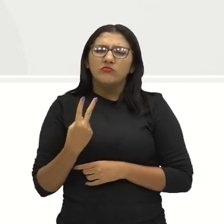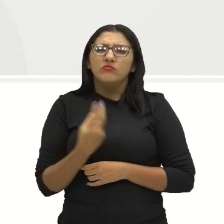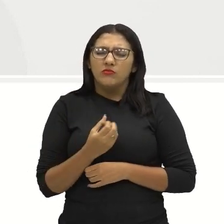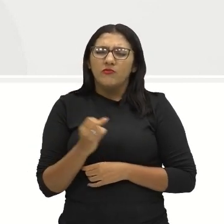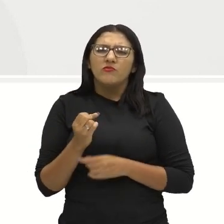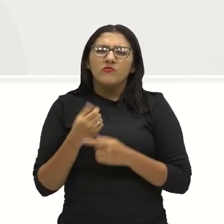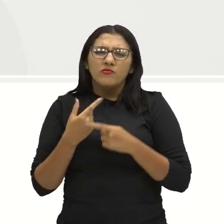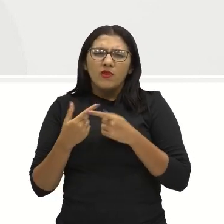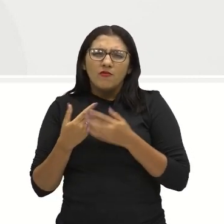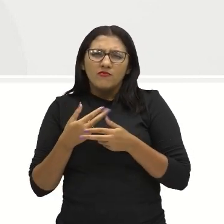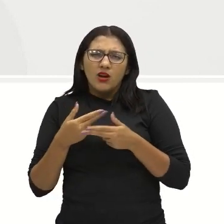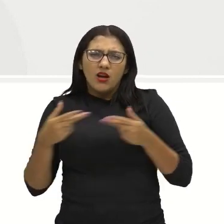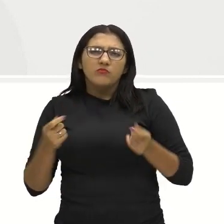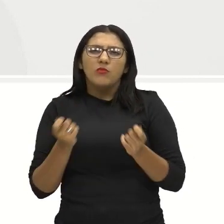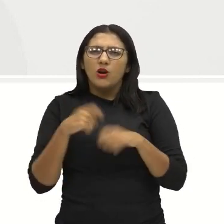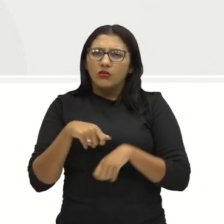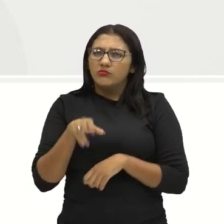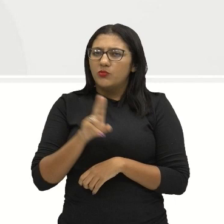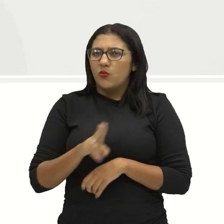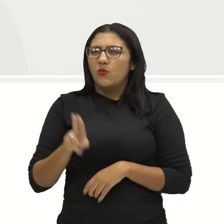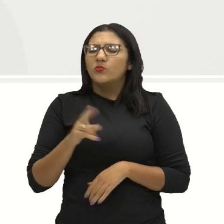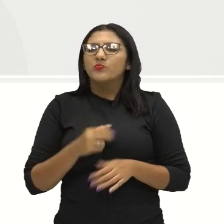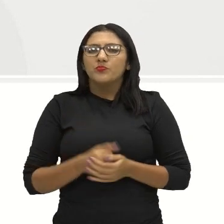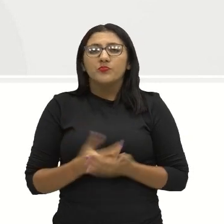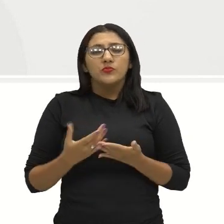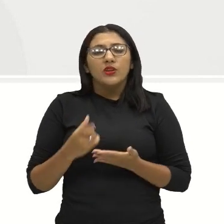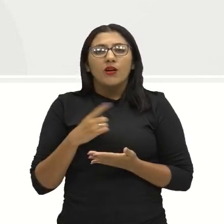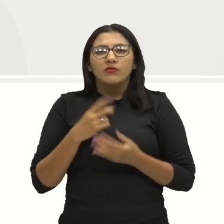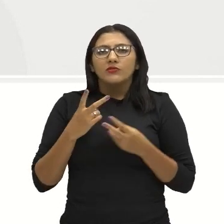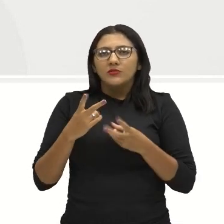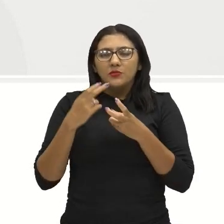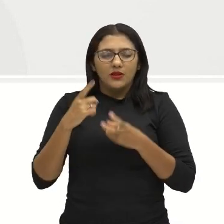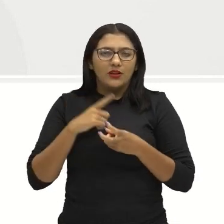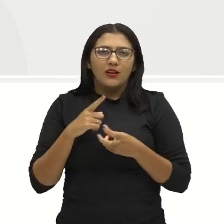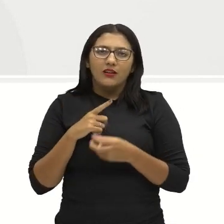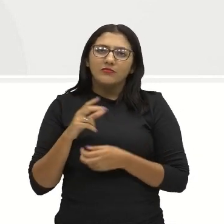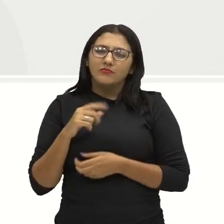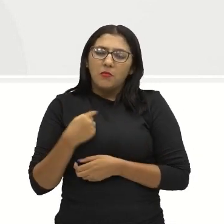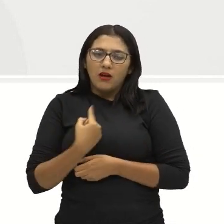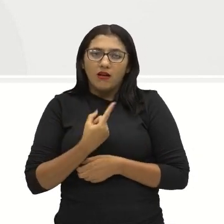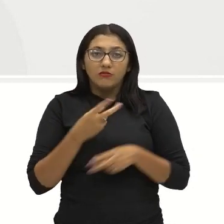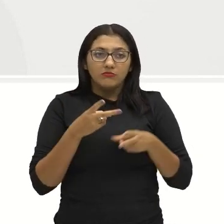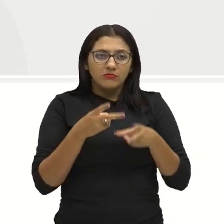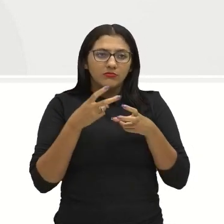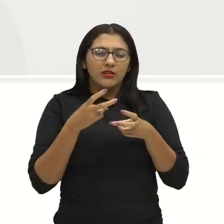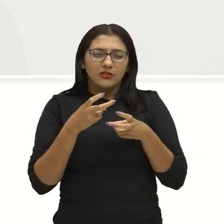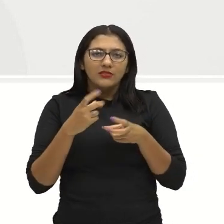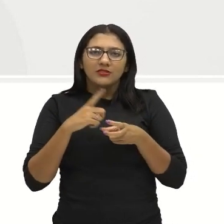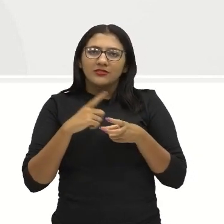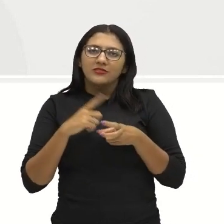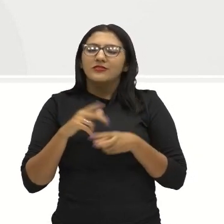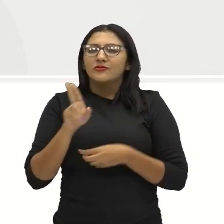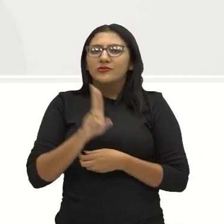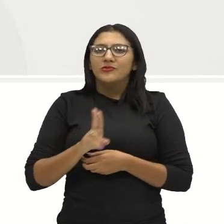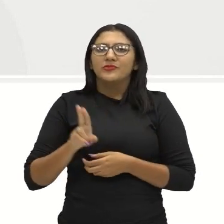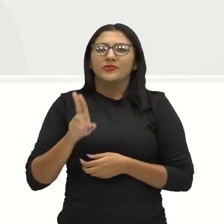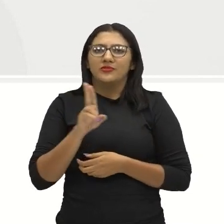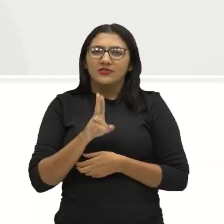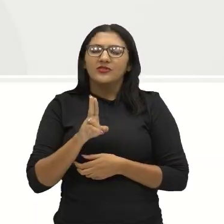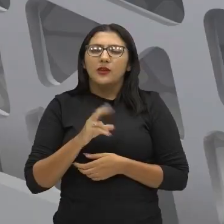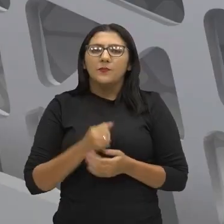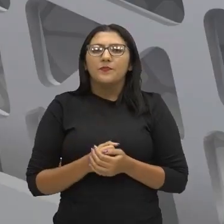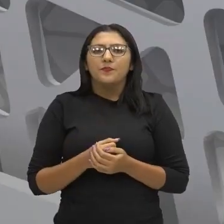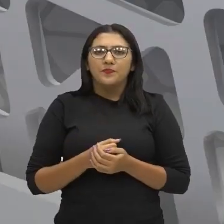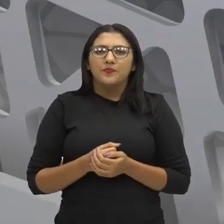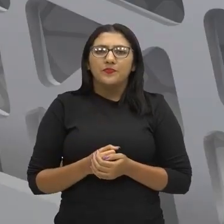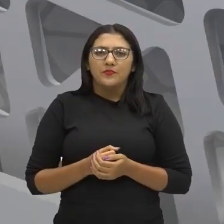etc. Olha aí, beleza? Então, pessoal, é dessa forma que nós, certo, fazemos o que nós